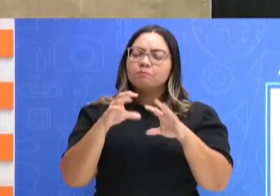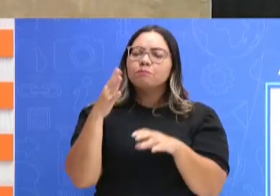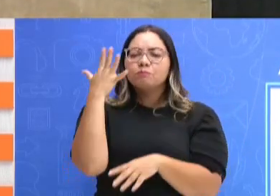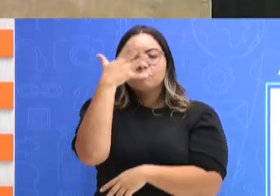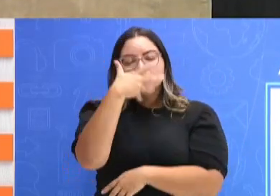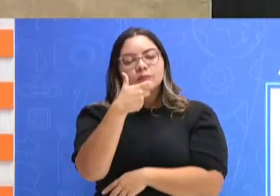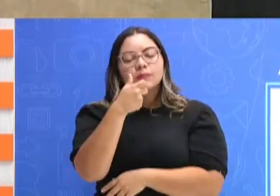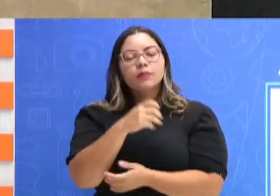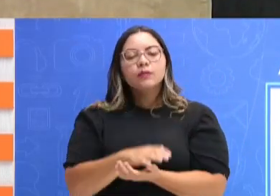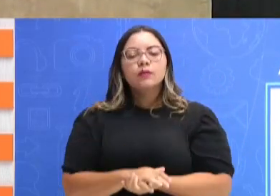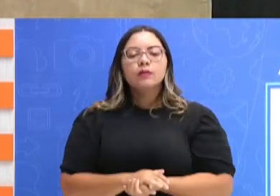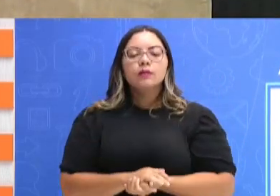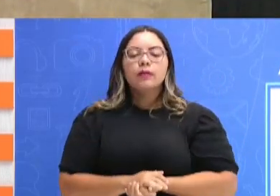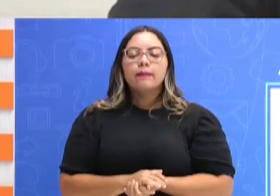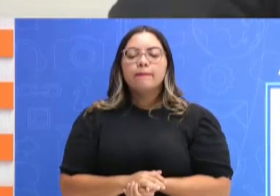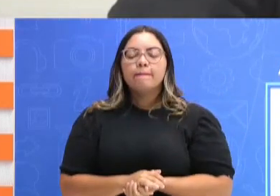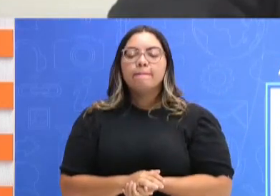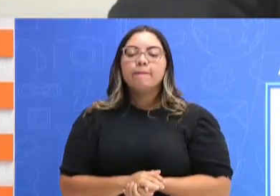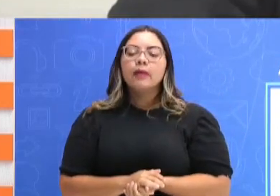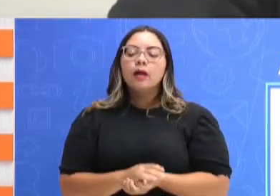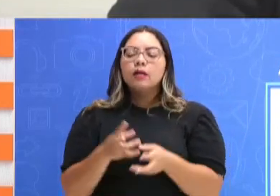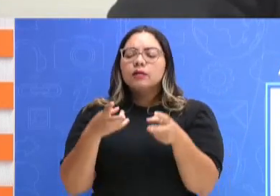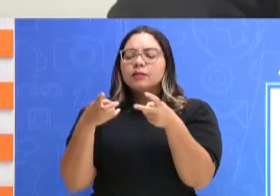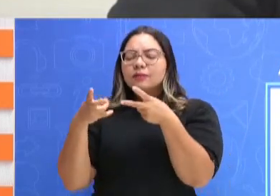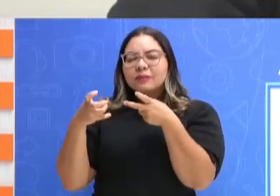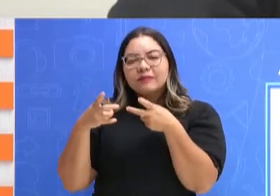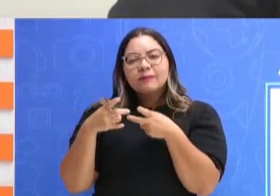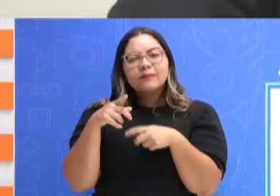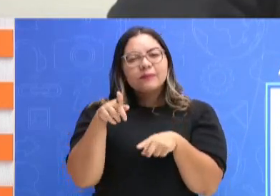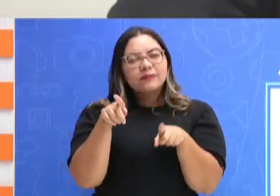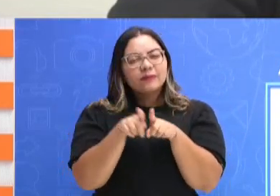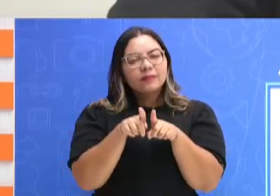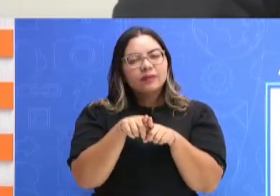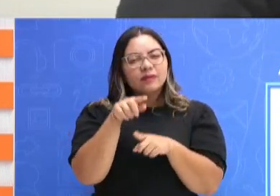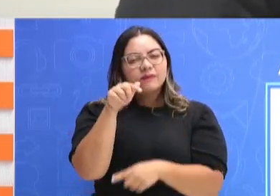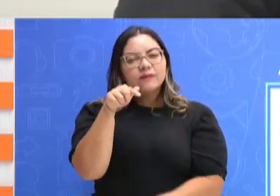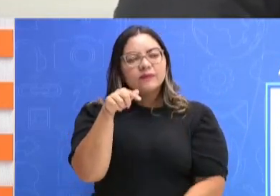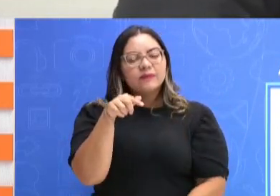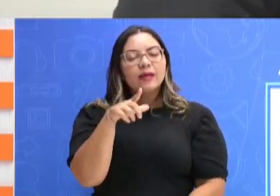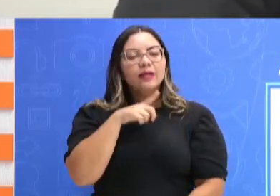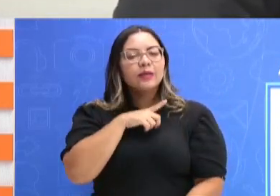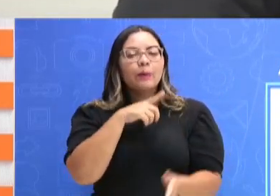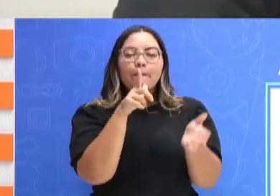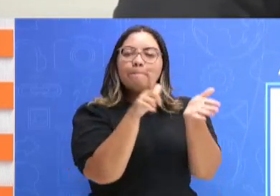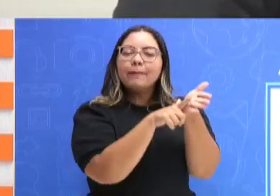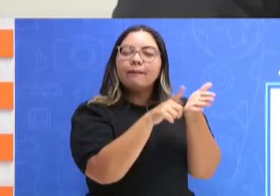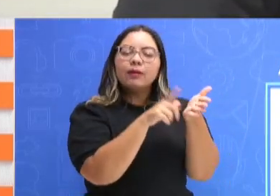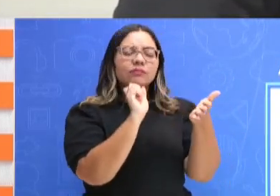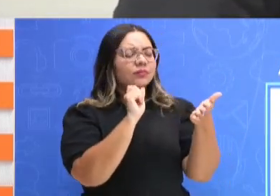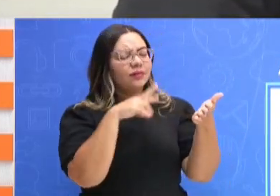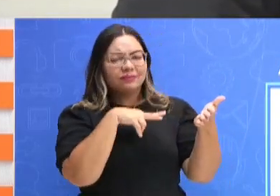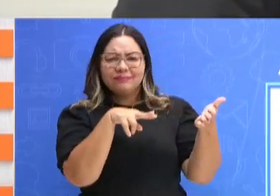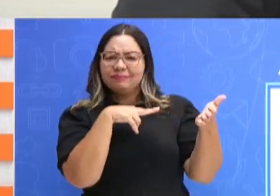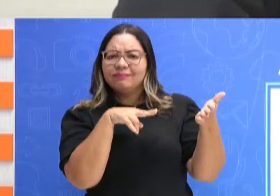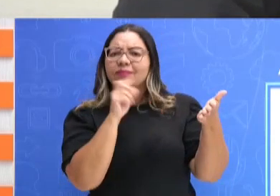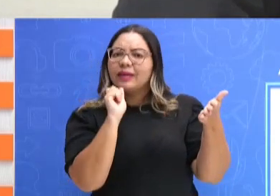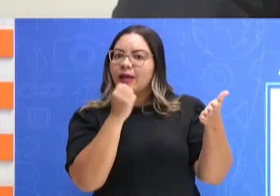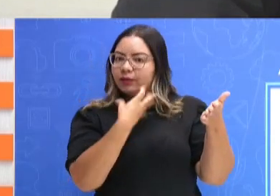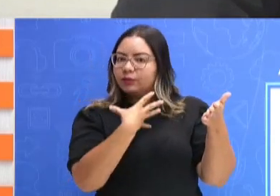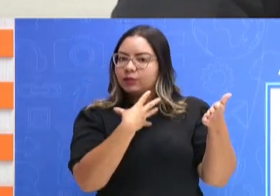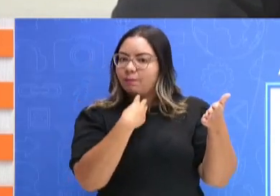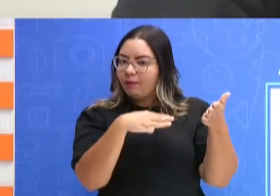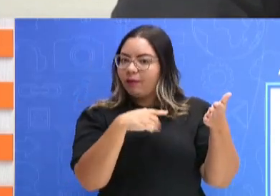prefeito? Prefeito, não pude deixar de observar que o senhor está com uns papéis aí. O que é mais notícias boas para a